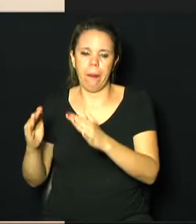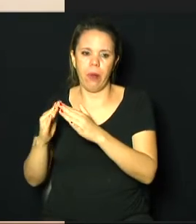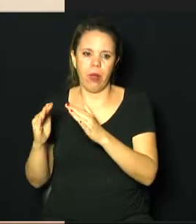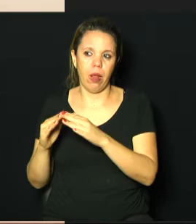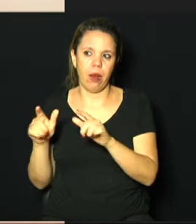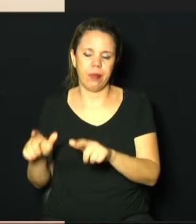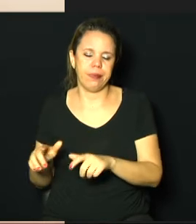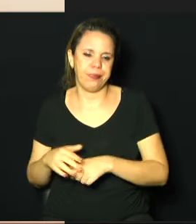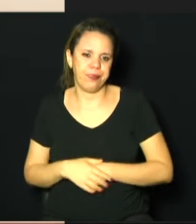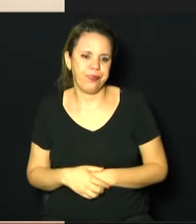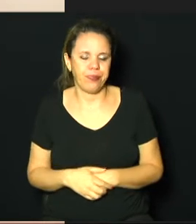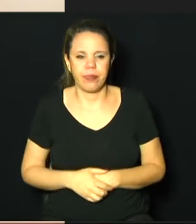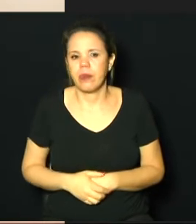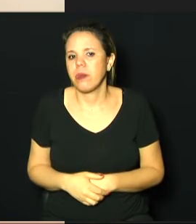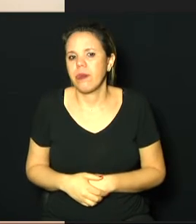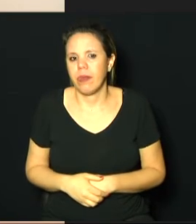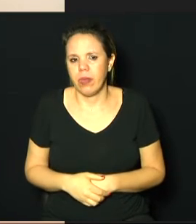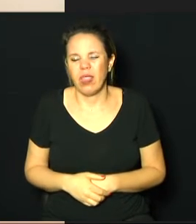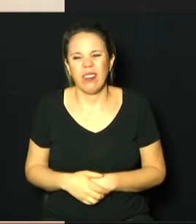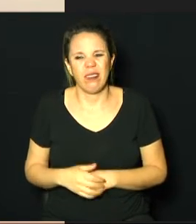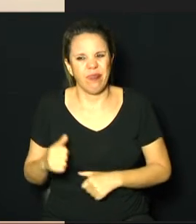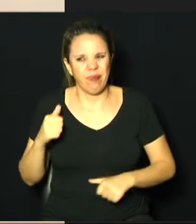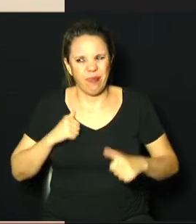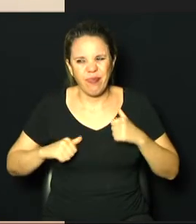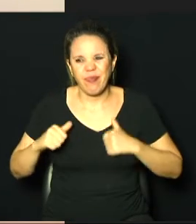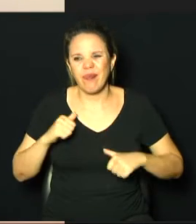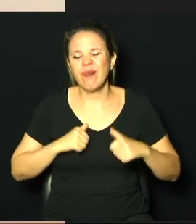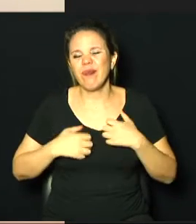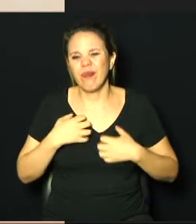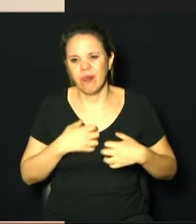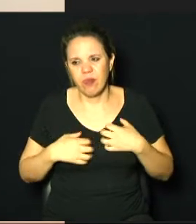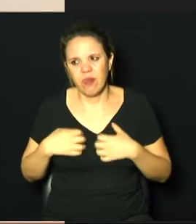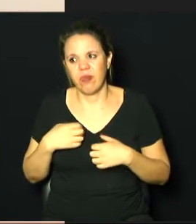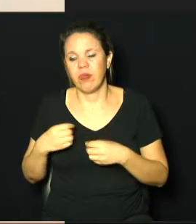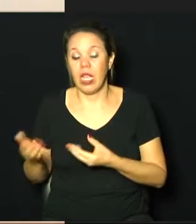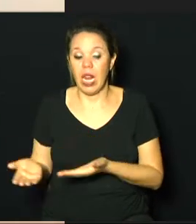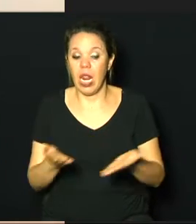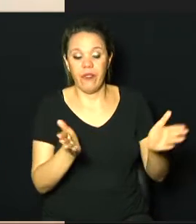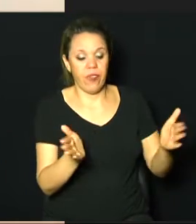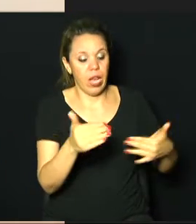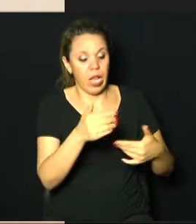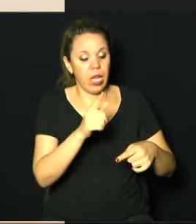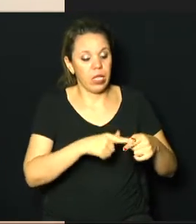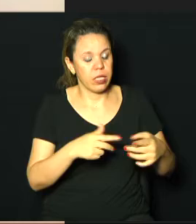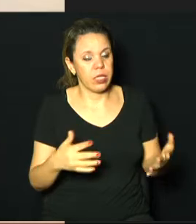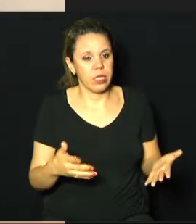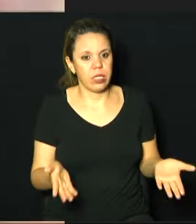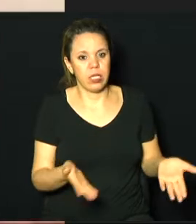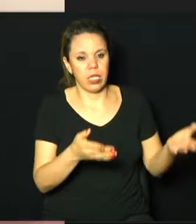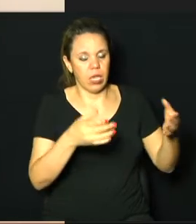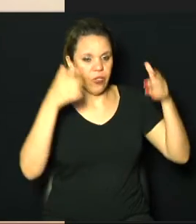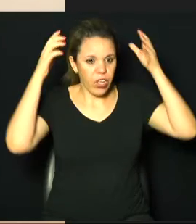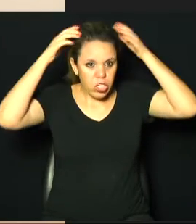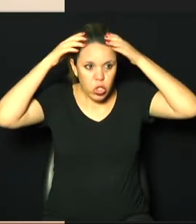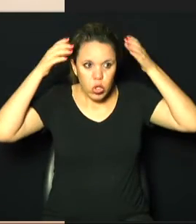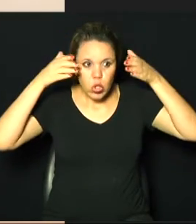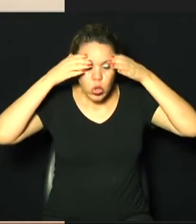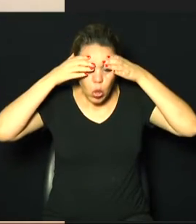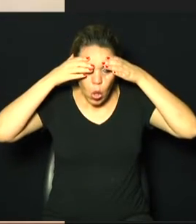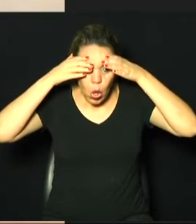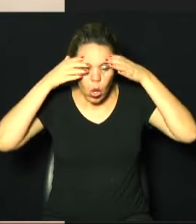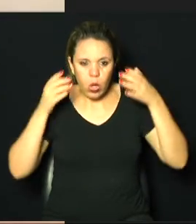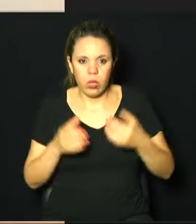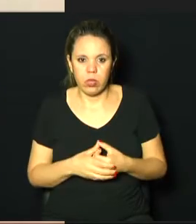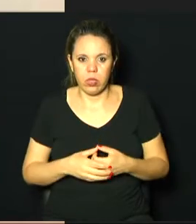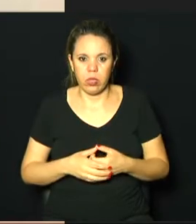neve. Vai ser um desconforto, vai gerar um desconforto, mas eu tenho que levar um kit, né? Vamos pensar, um kit touca, um